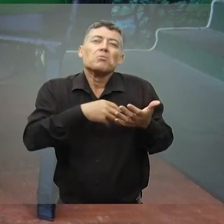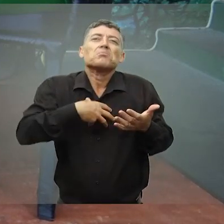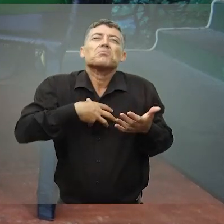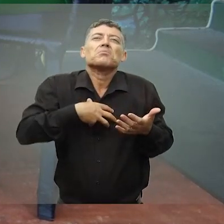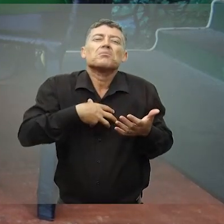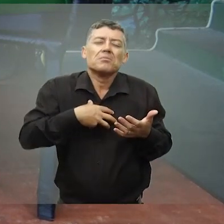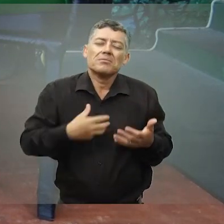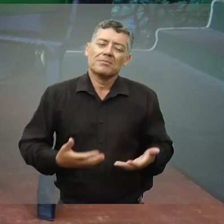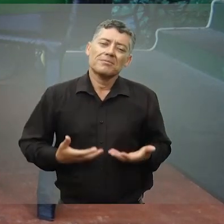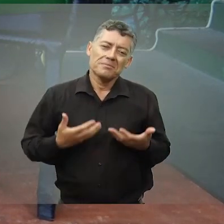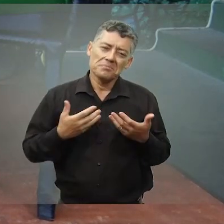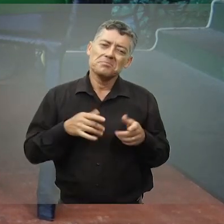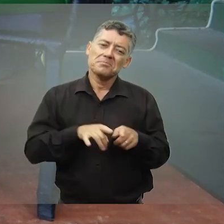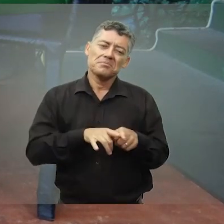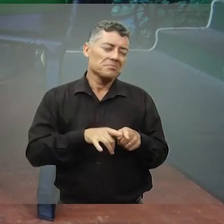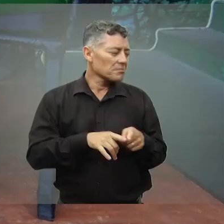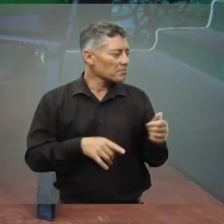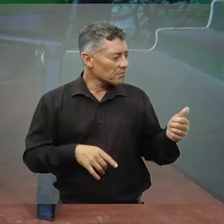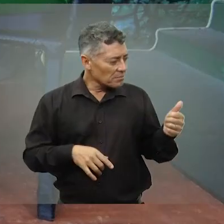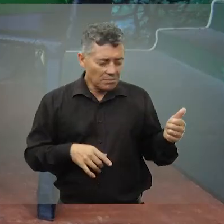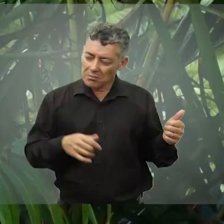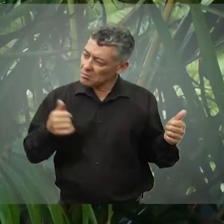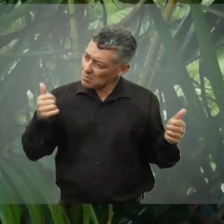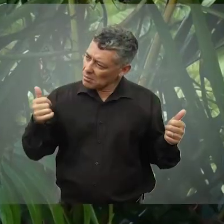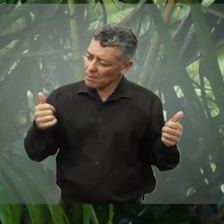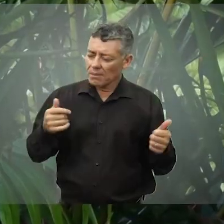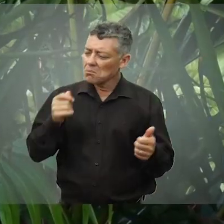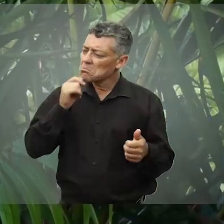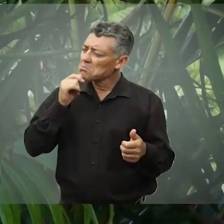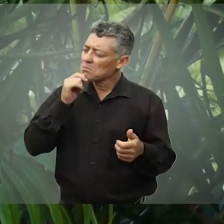pessoal bem saudosista mesmo, né? É, essa não dá